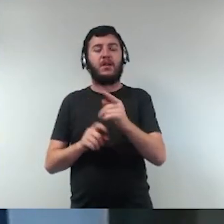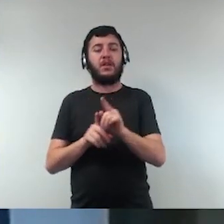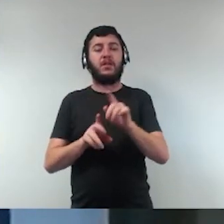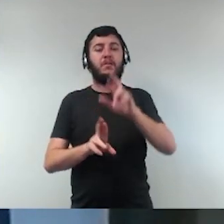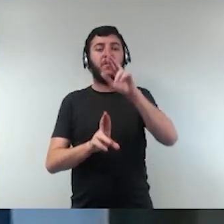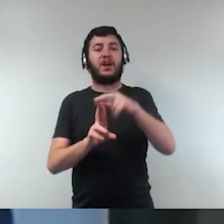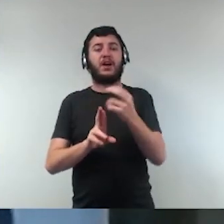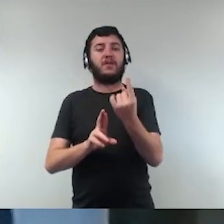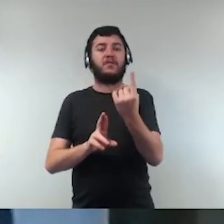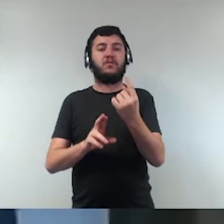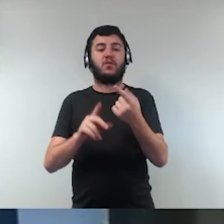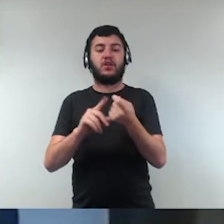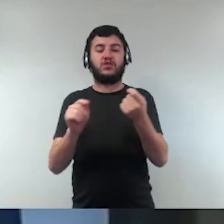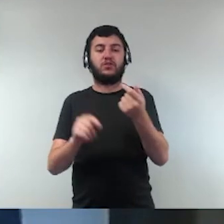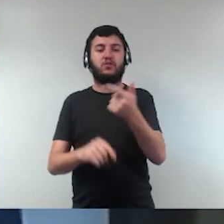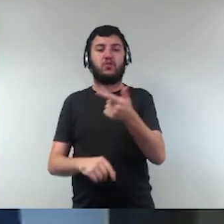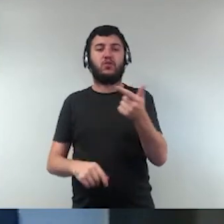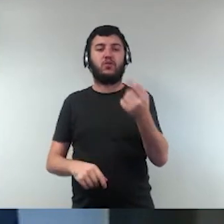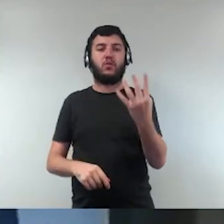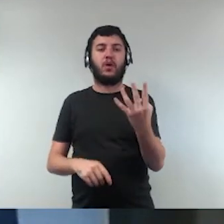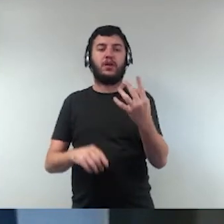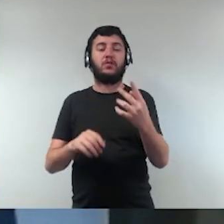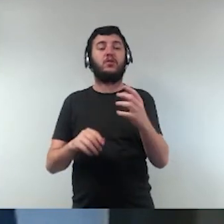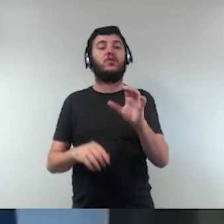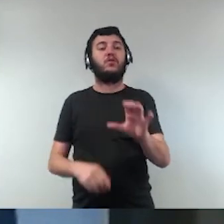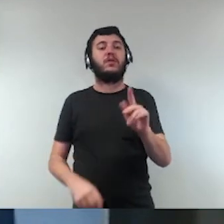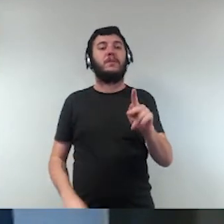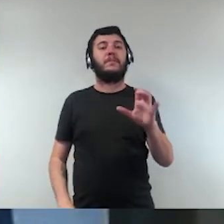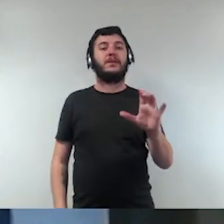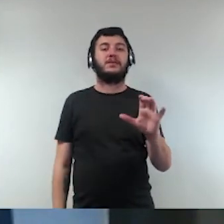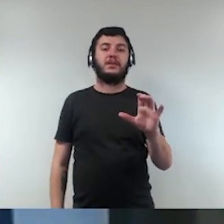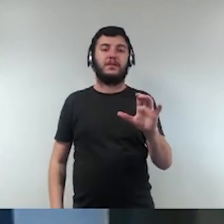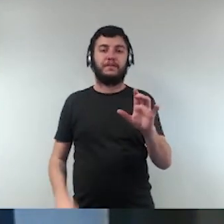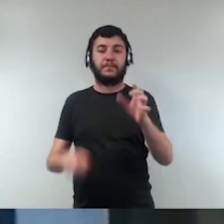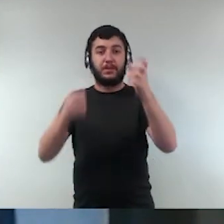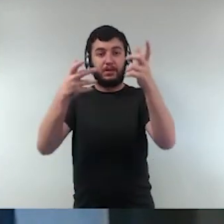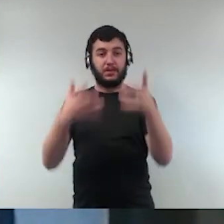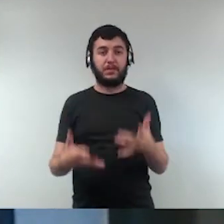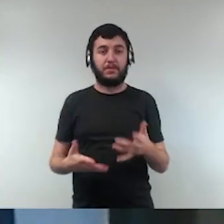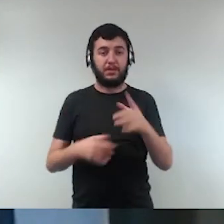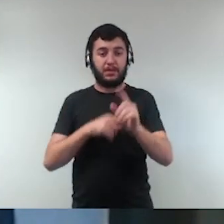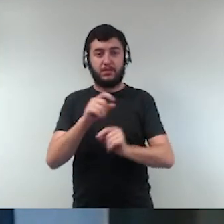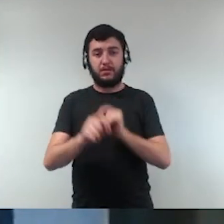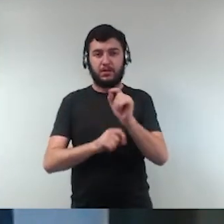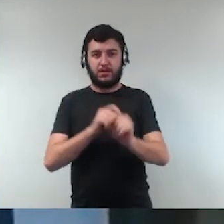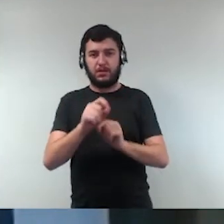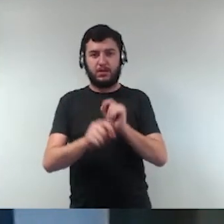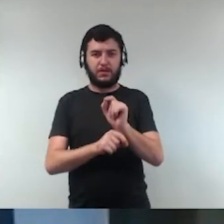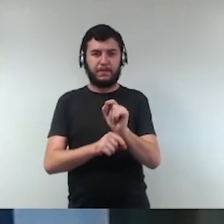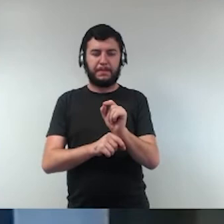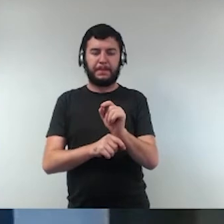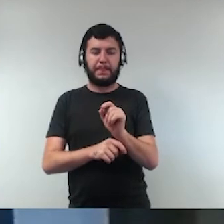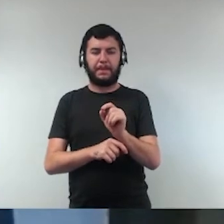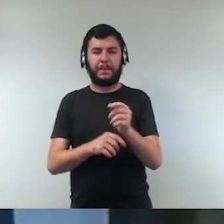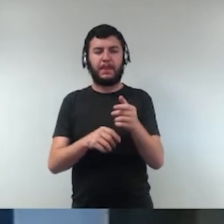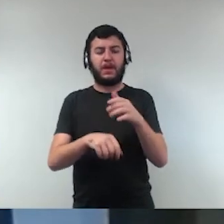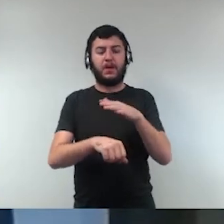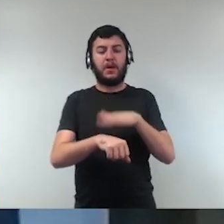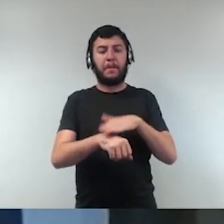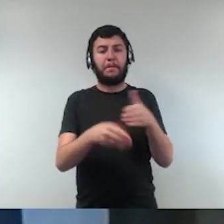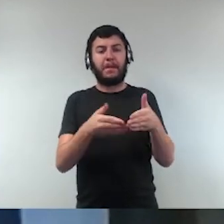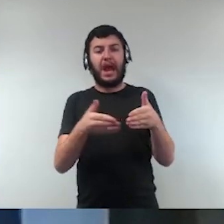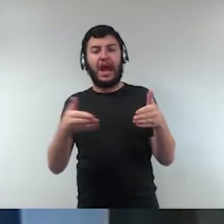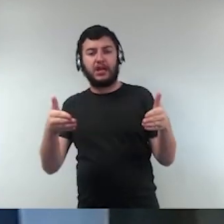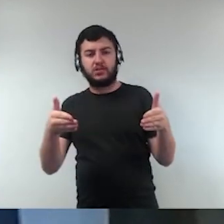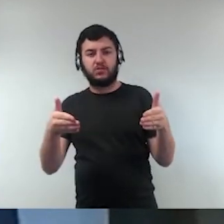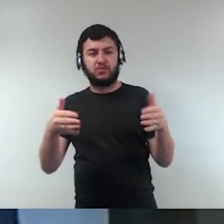artigo 224 do Código de Processo Civil, que é aquele que diz que quando que os prazos não